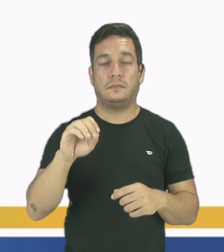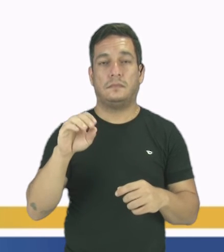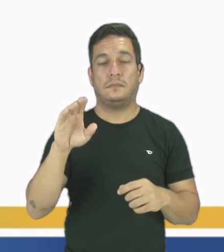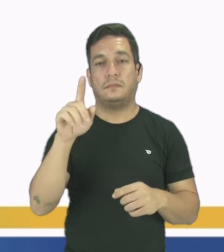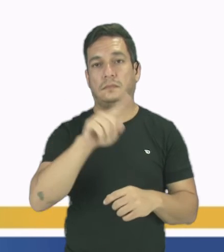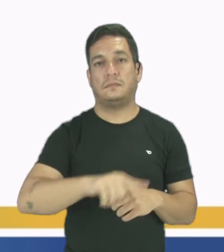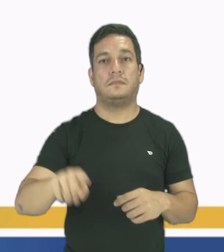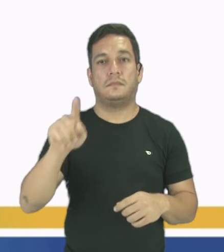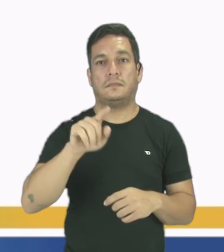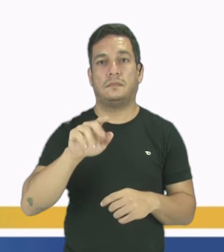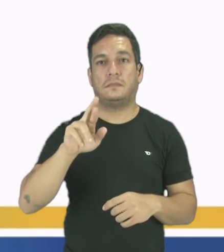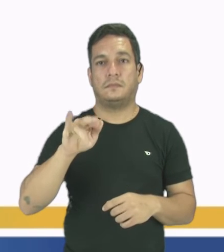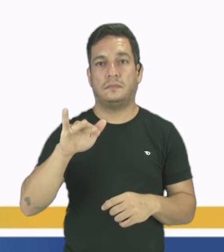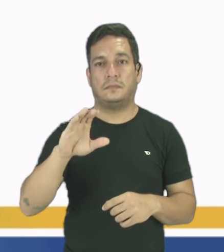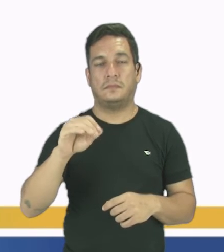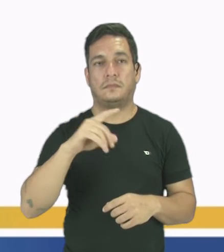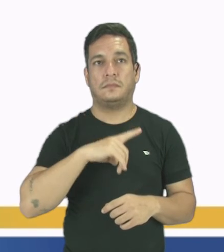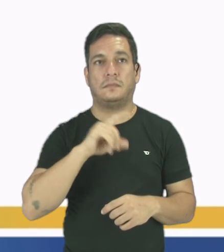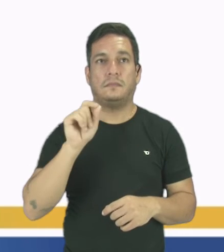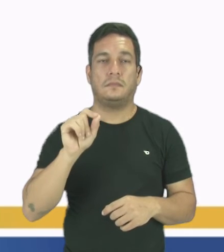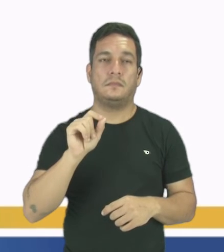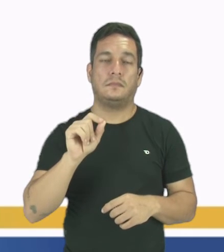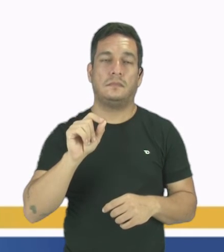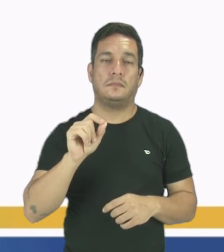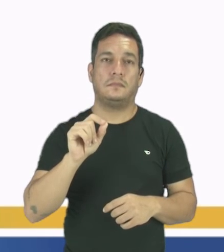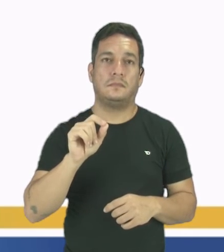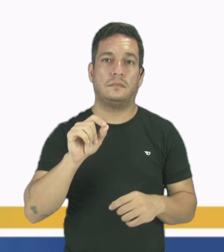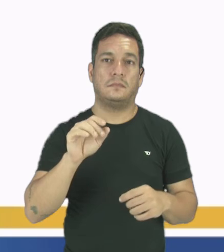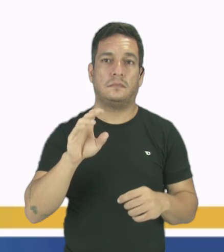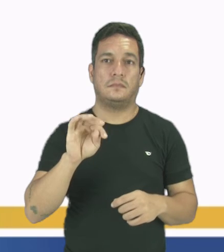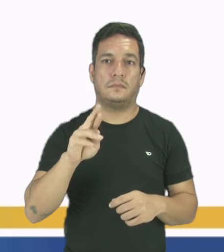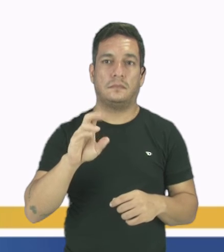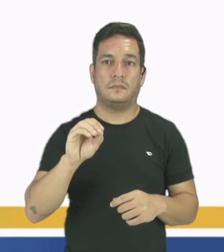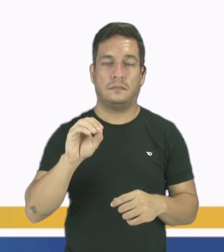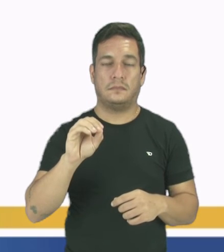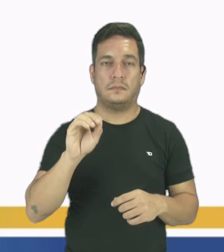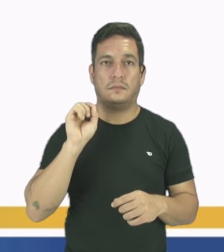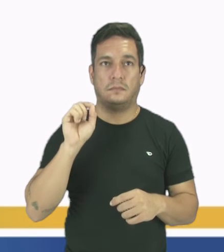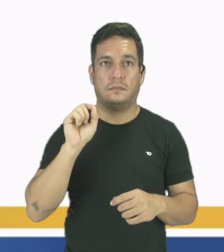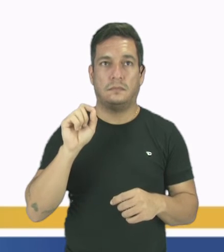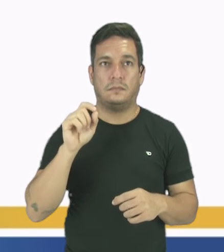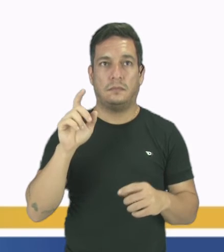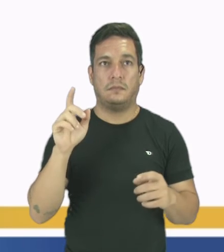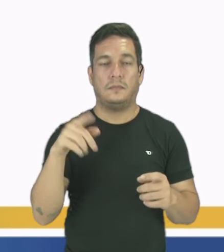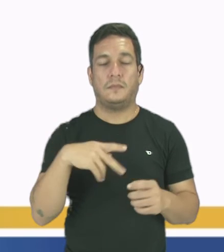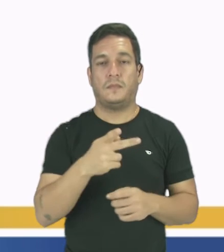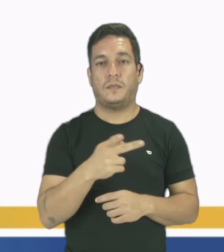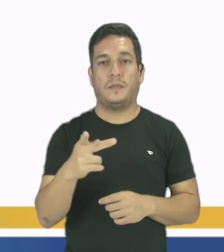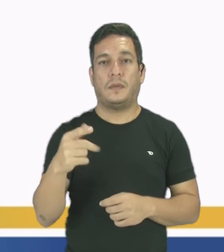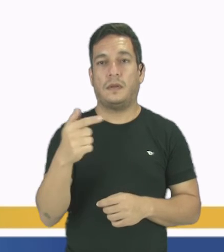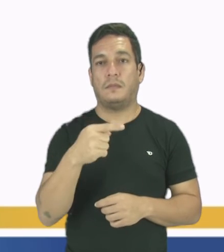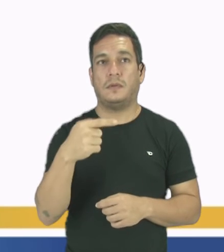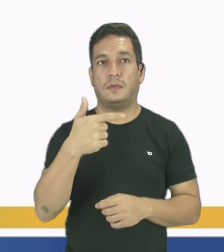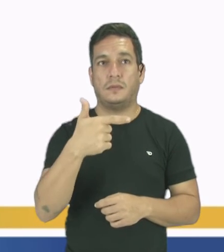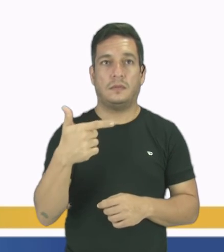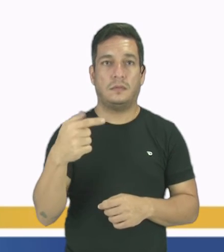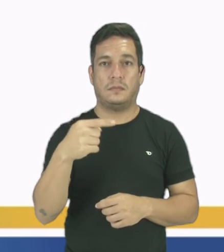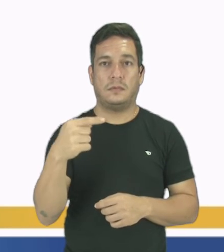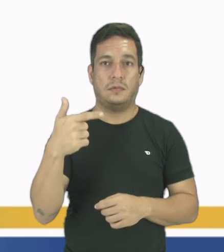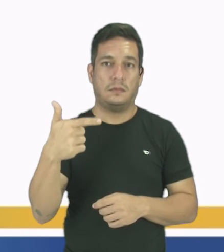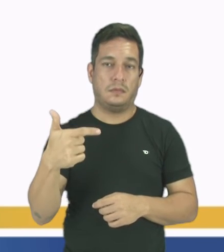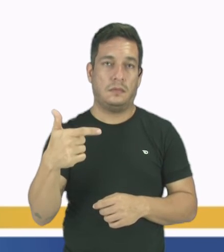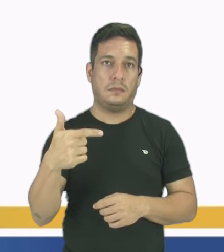circunferência e o raio. E aí nós temos o centro da circunferência com o par ordenado menos 2 e menos